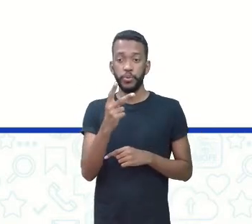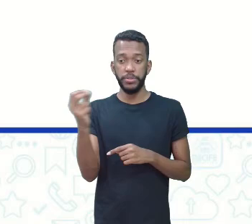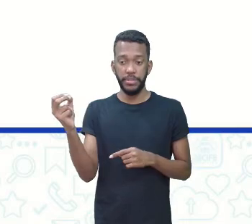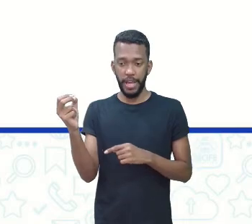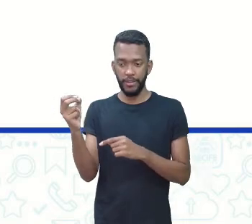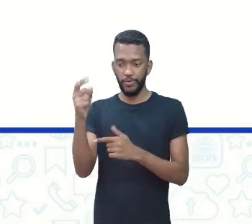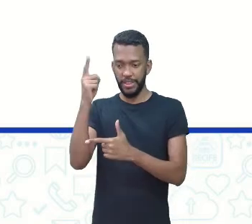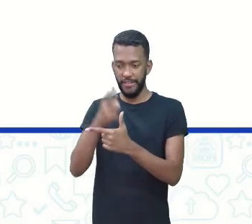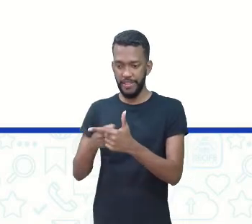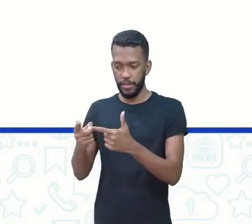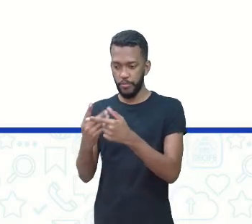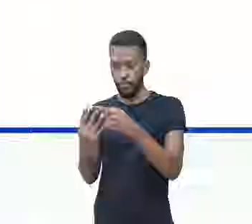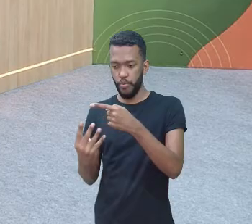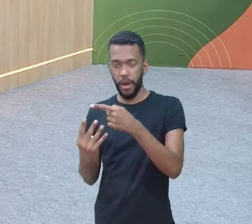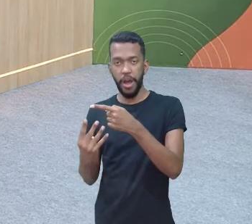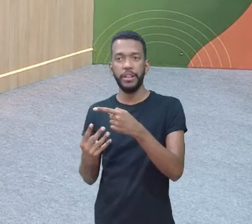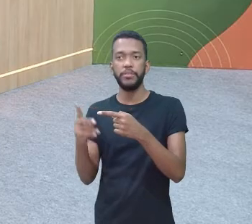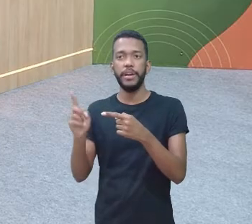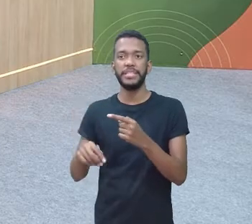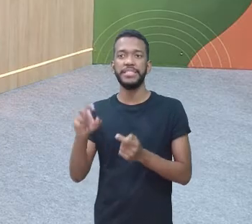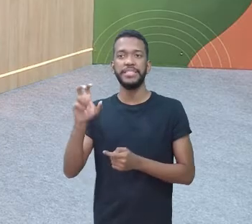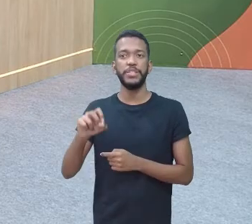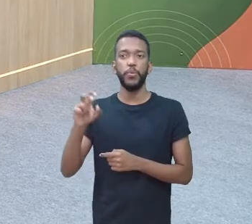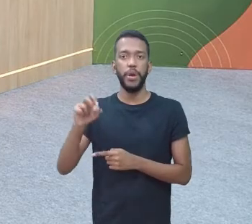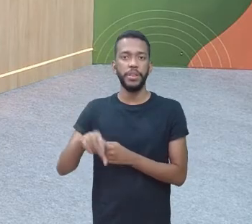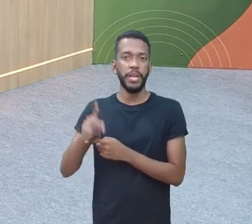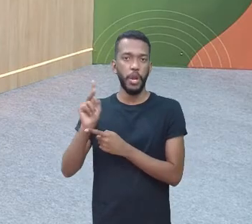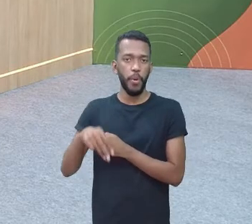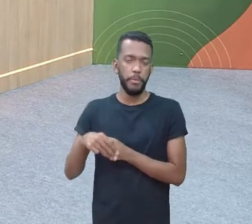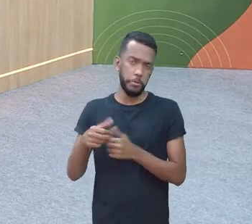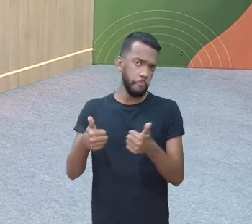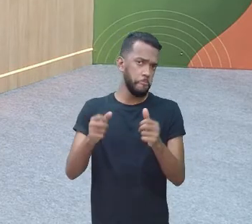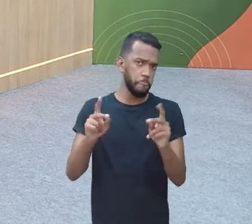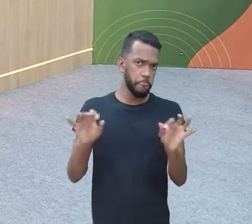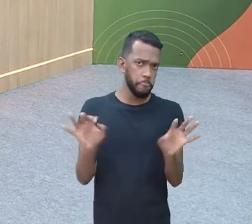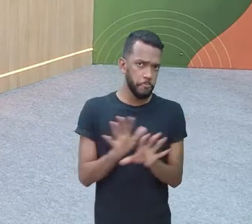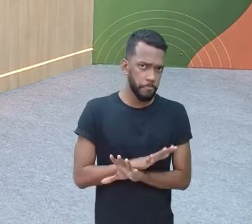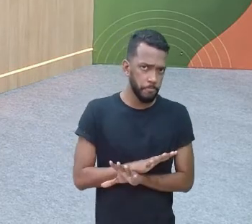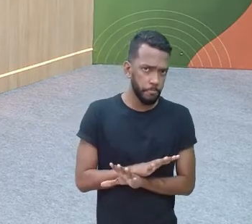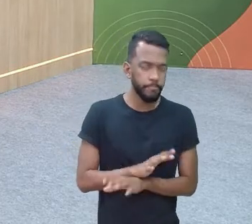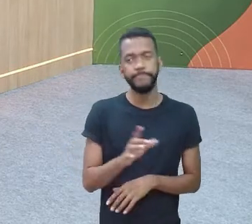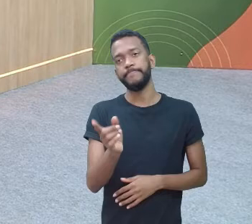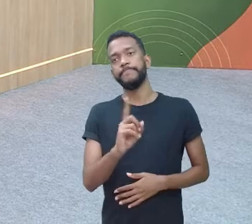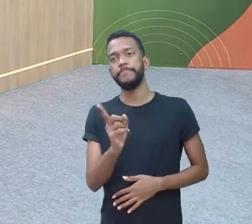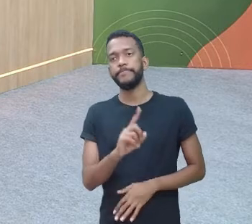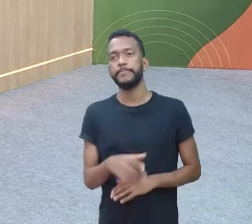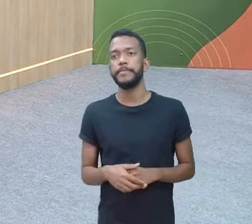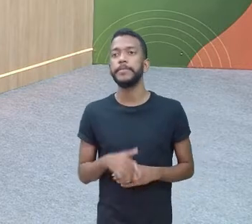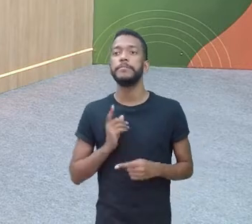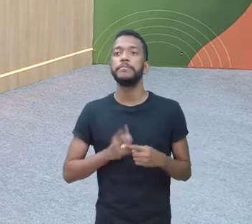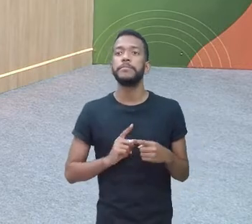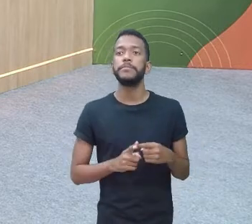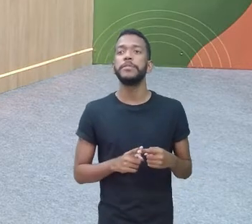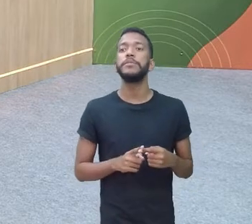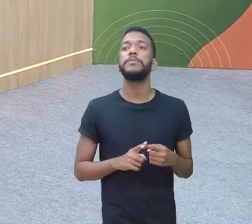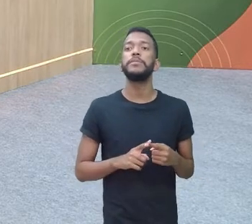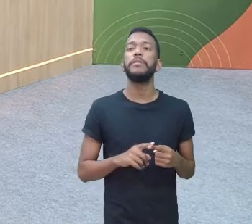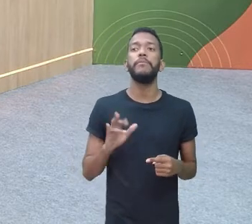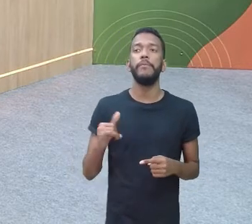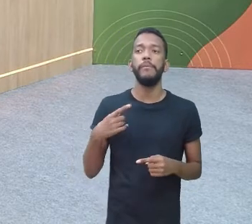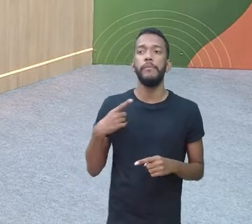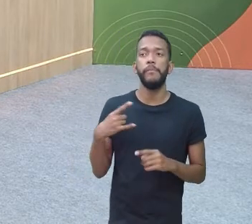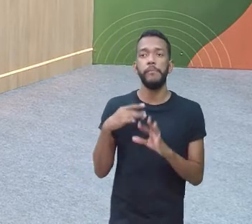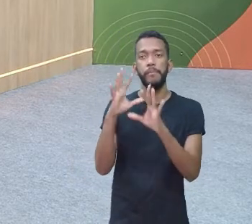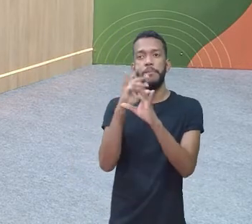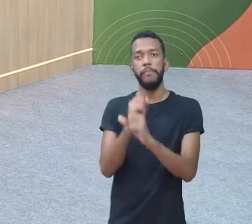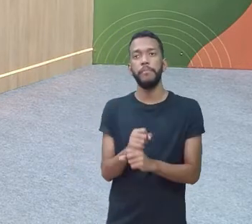eu consigo achar 50 quilômetros. Acabamos aí? Acredito que não, hein? Porque a ideia aqui é a gente